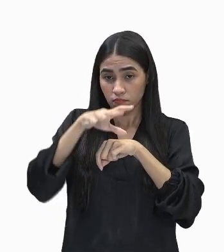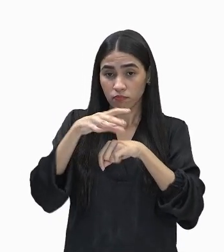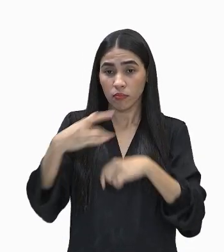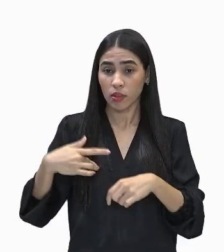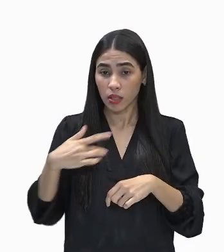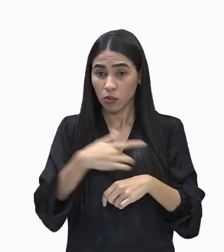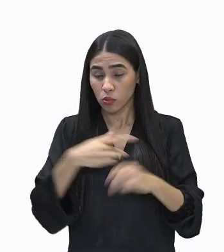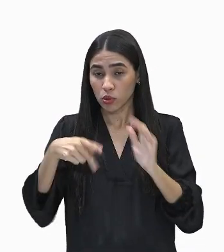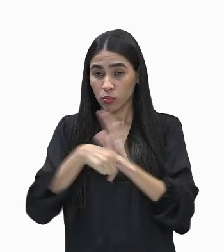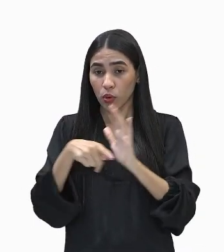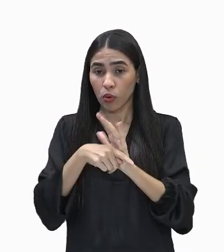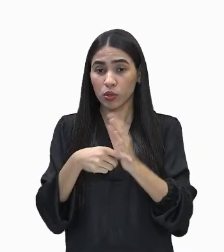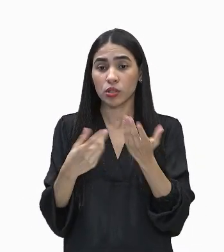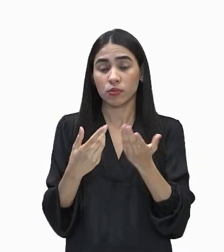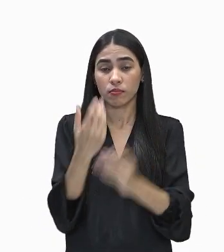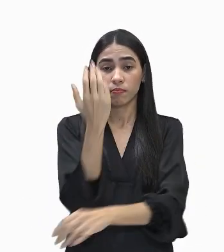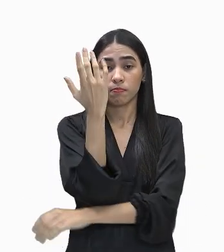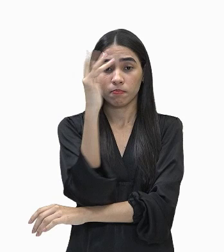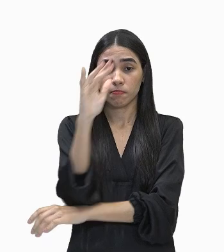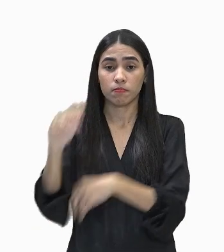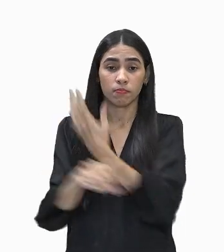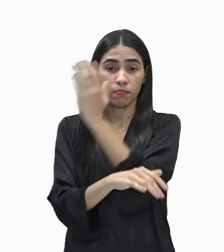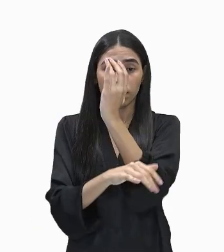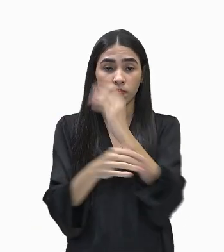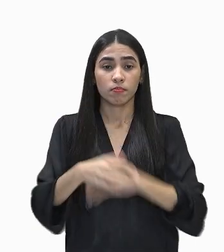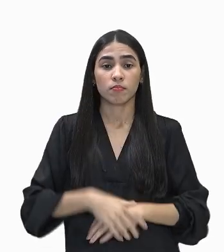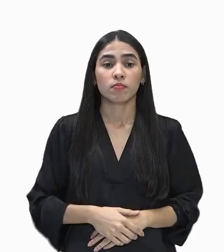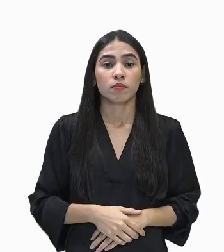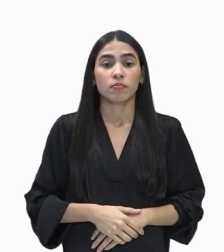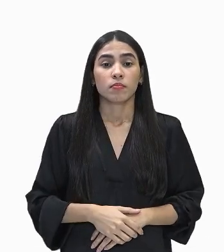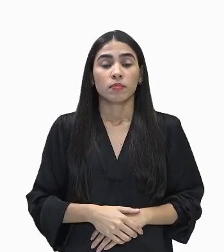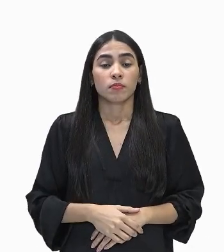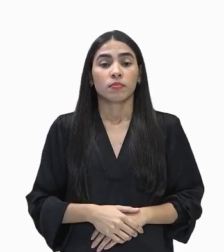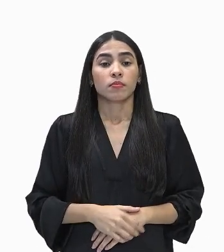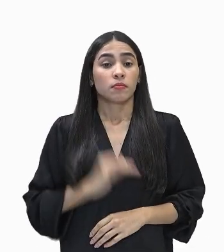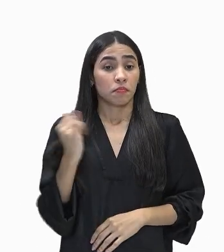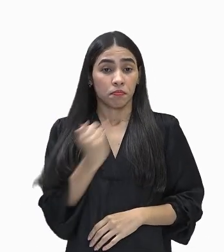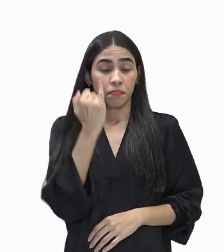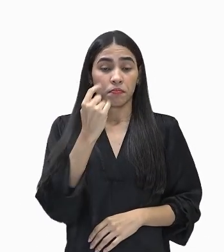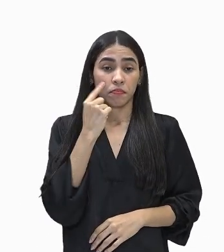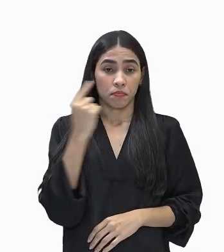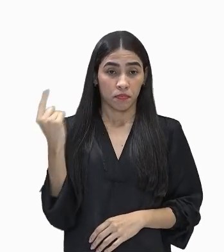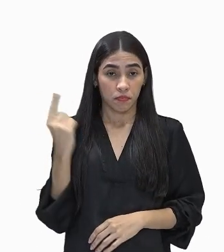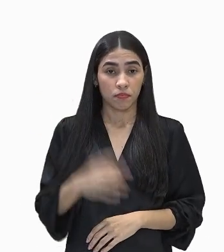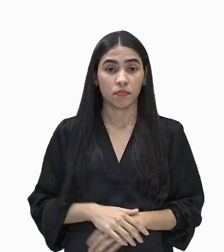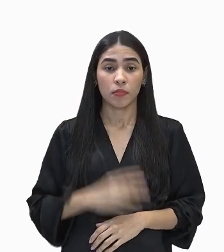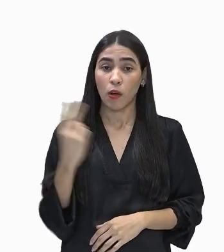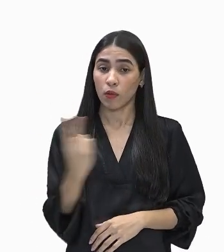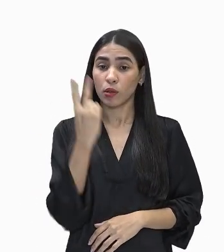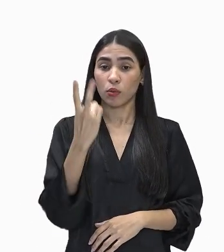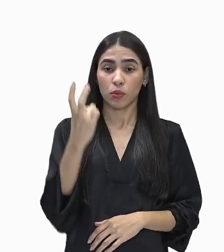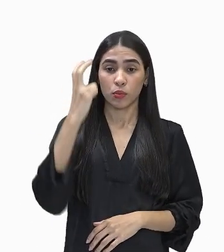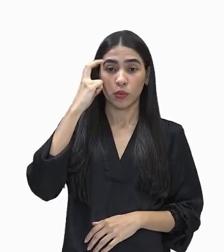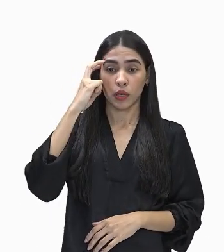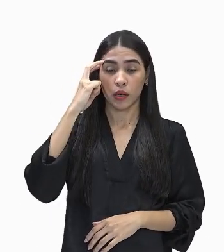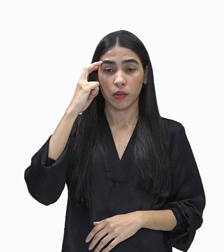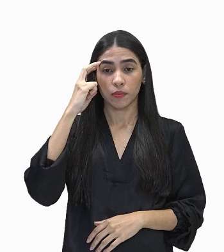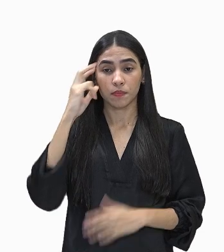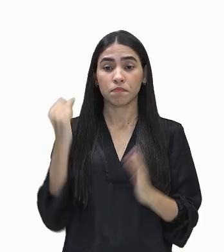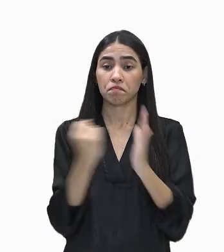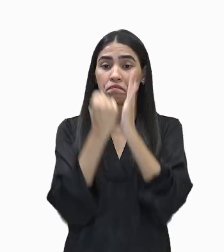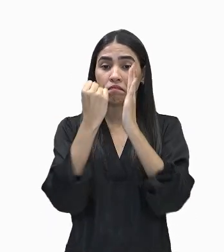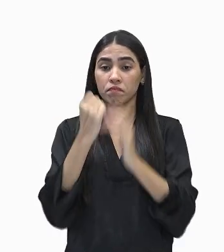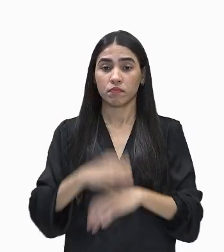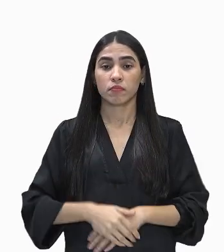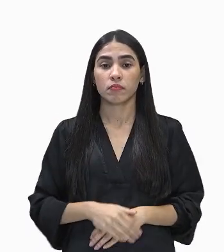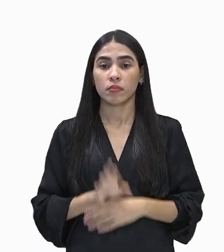do ecossistema. Por fim, sobre a importância, temos aí o valor cultural e simbólico,